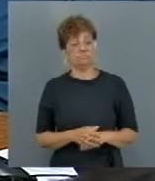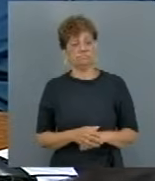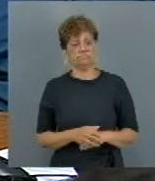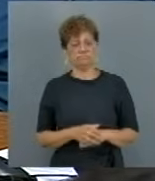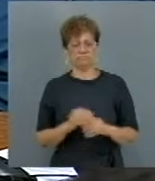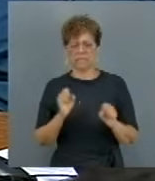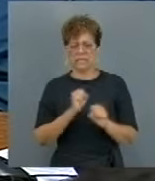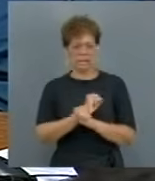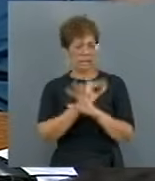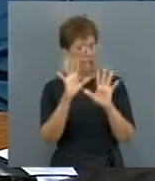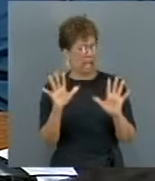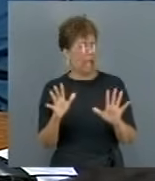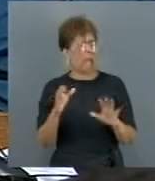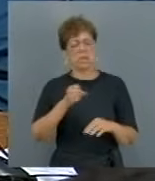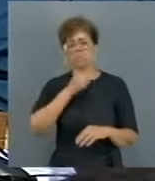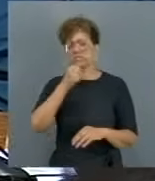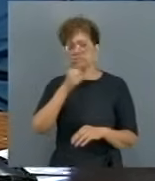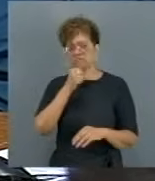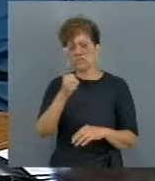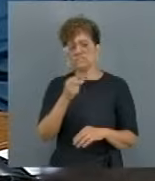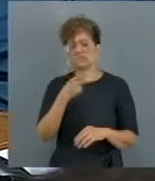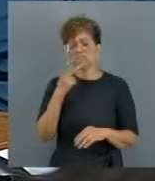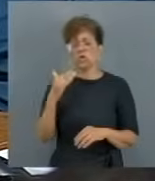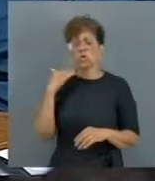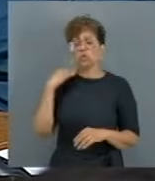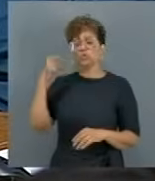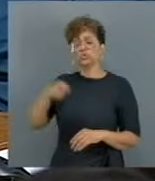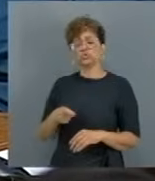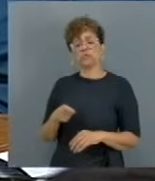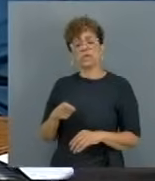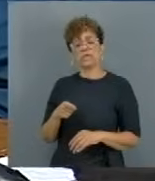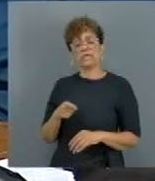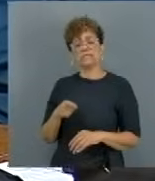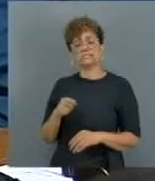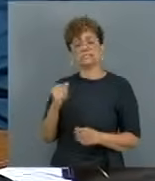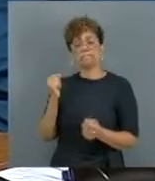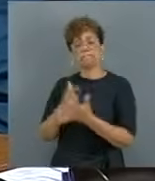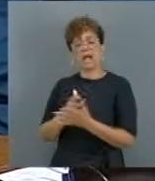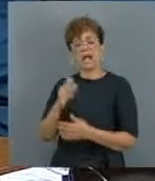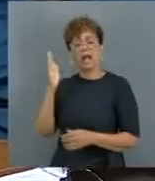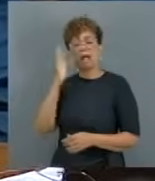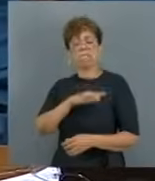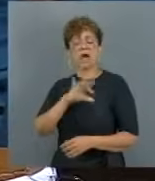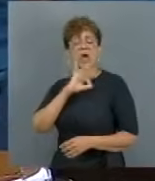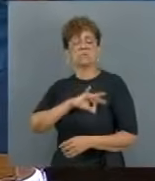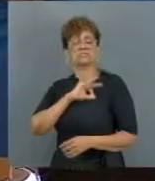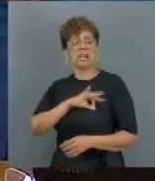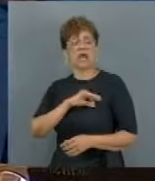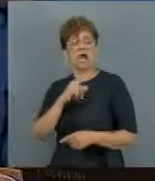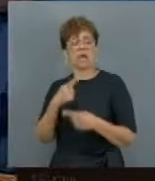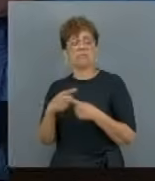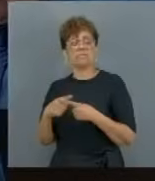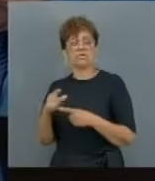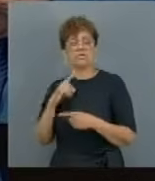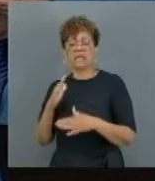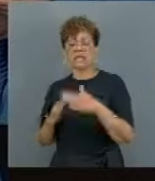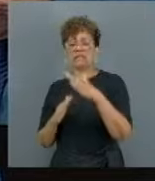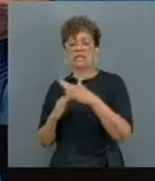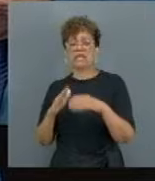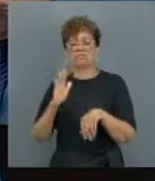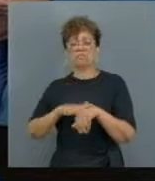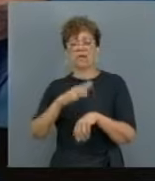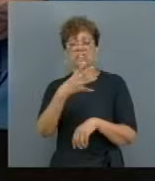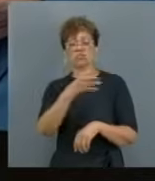deu uma entrevista, os juízes são mal remunerados no Brasil. Num país de miseráveis, onde o teto é mais de R$40 mil, o